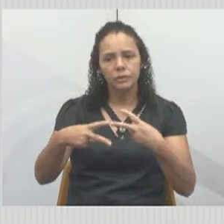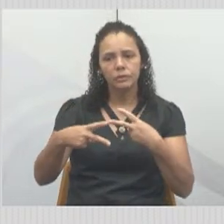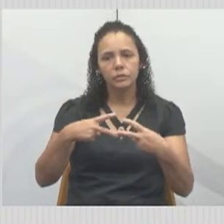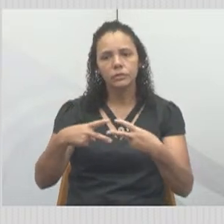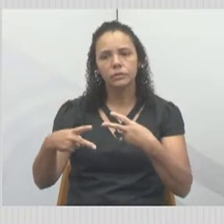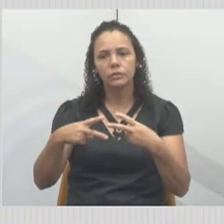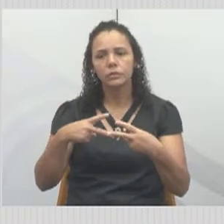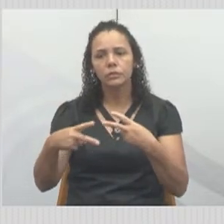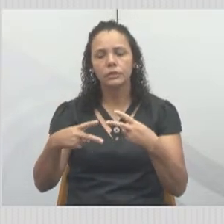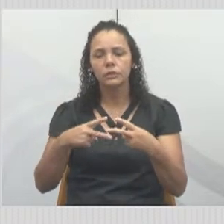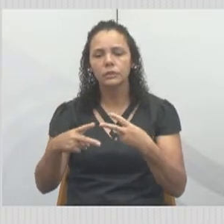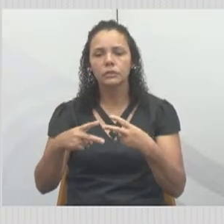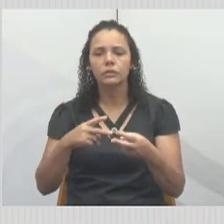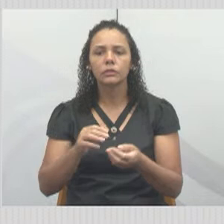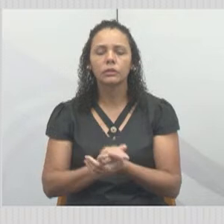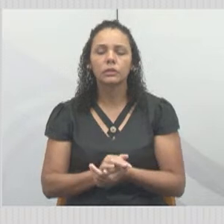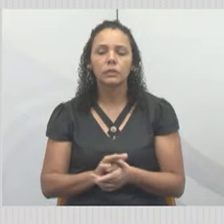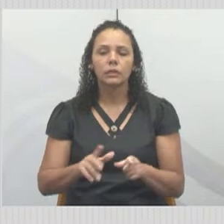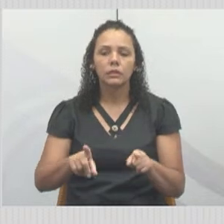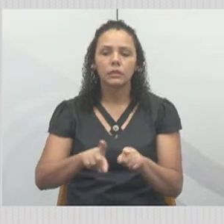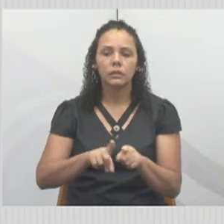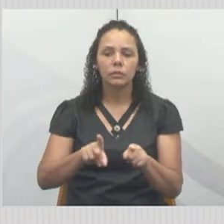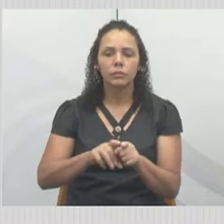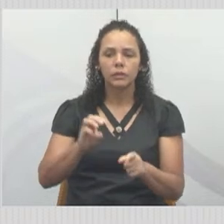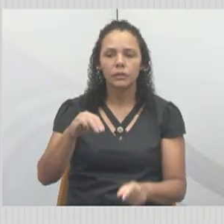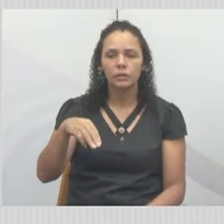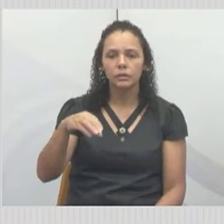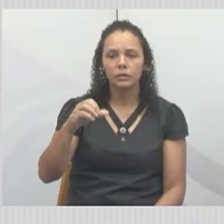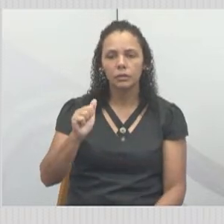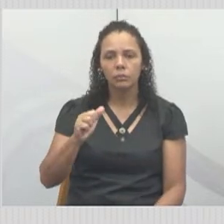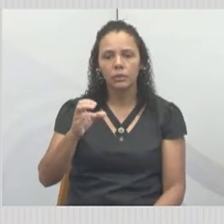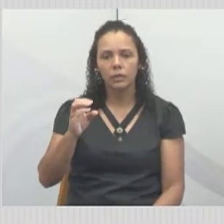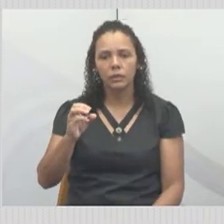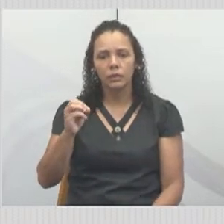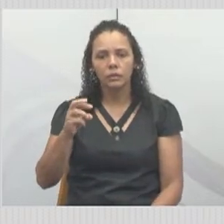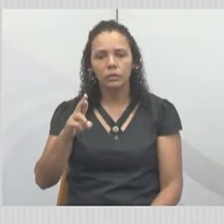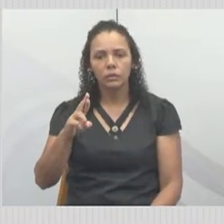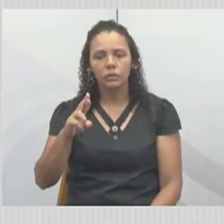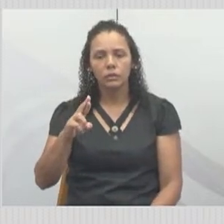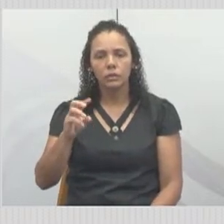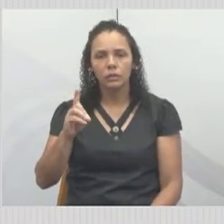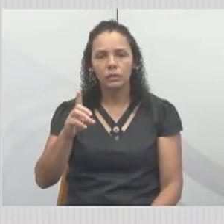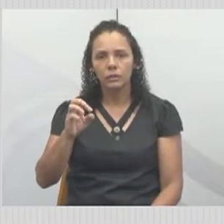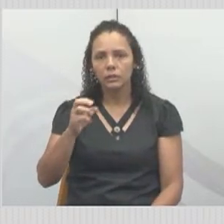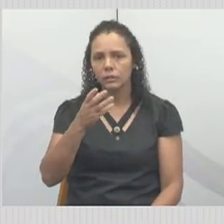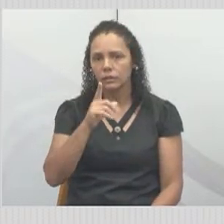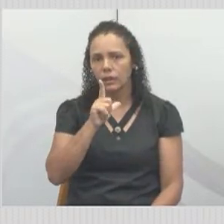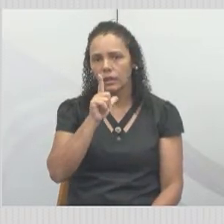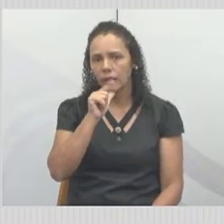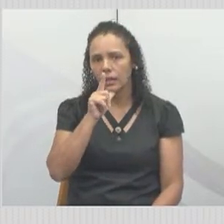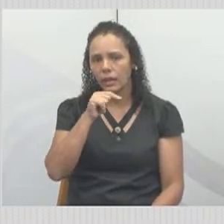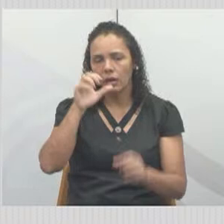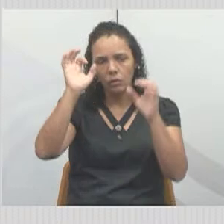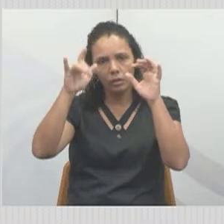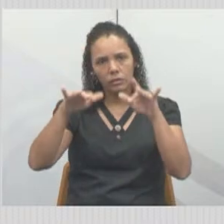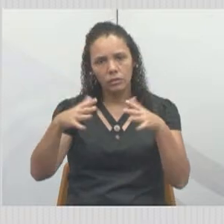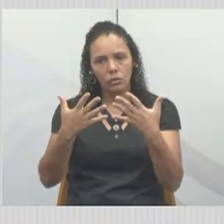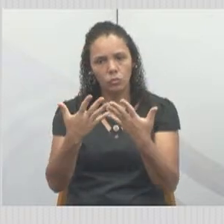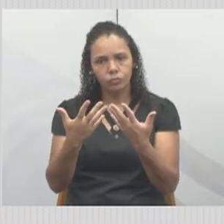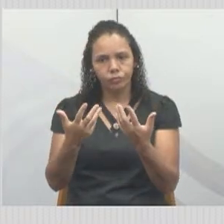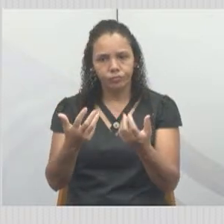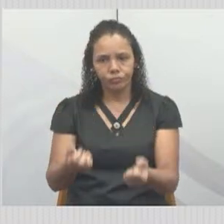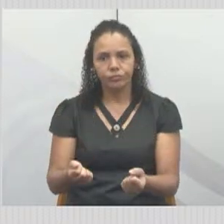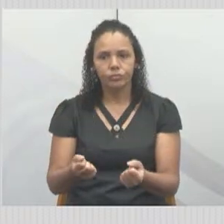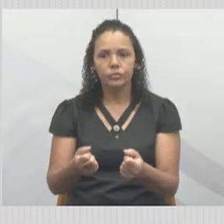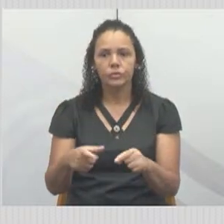Lucas Nogueira Garcês, que elas continuam pelo próximo ano, a gente tem 4 macrodrenagens na região oeste em andamento. A